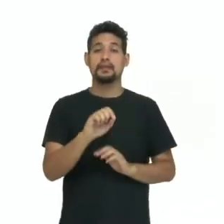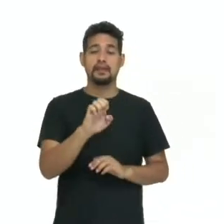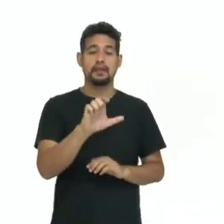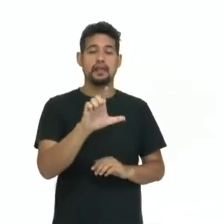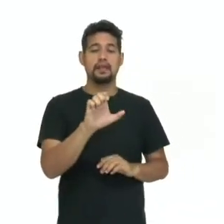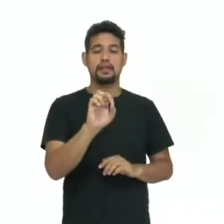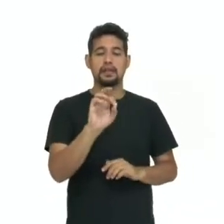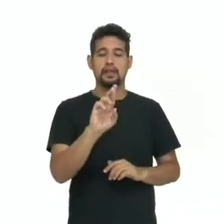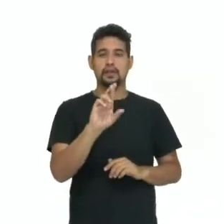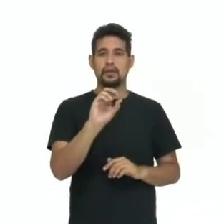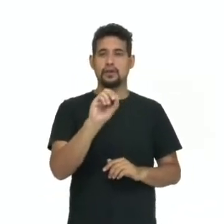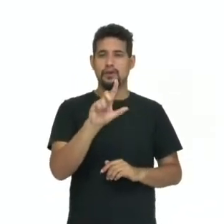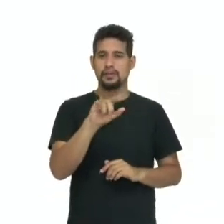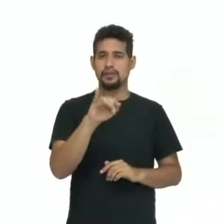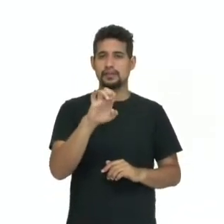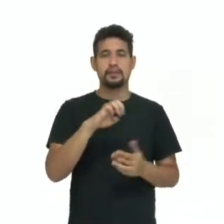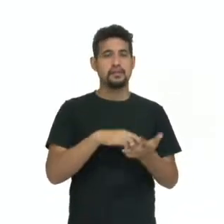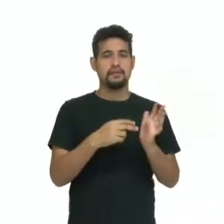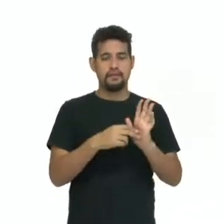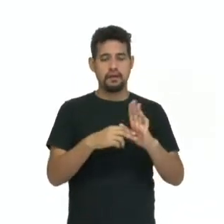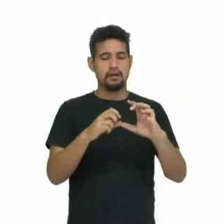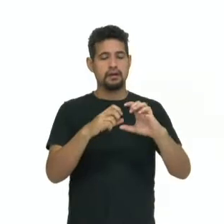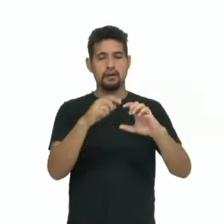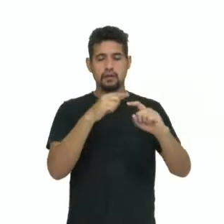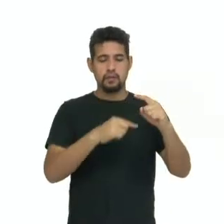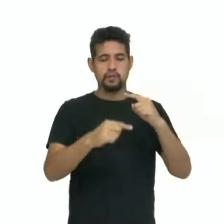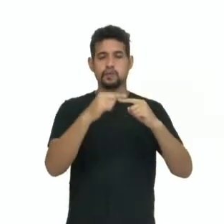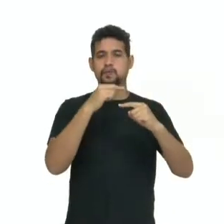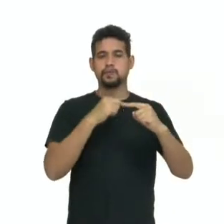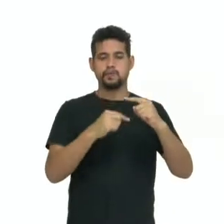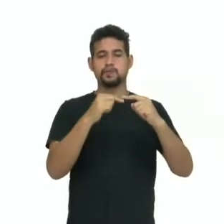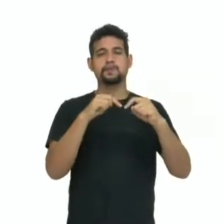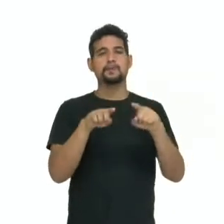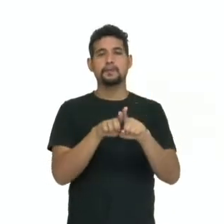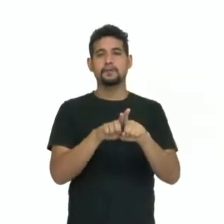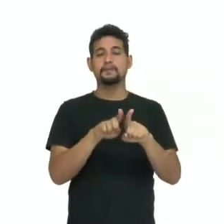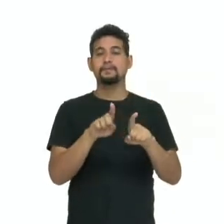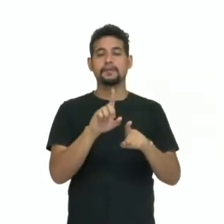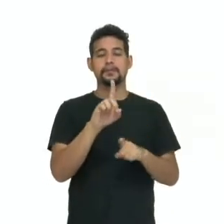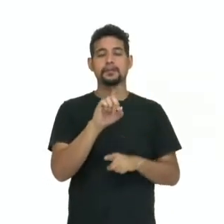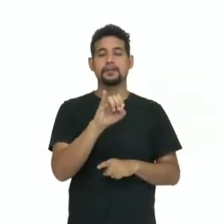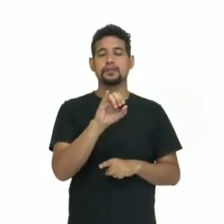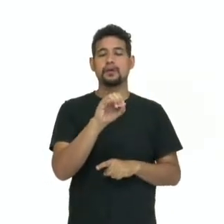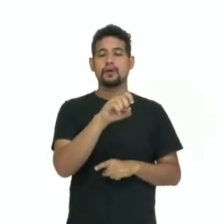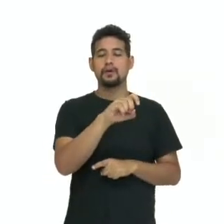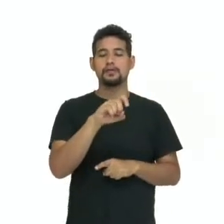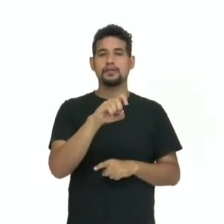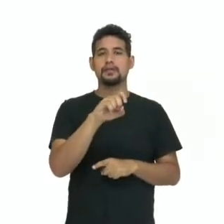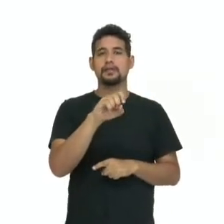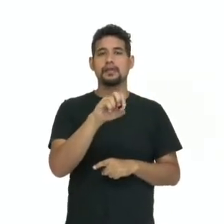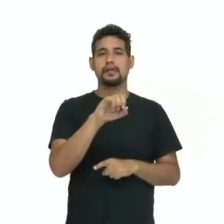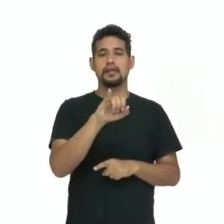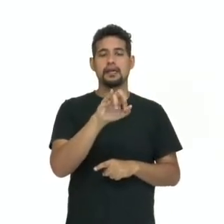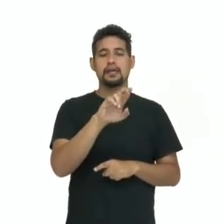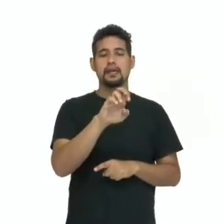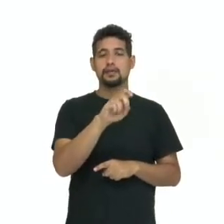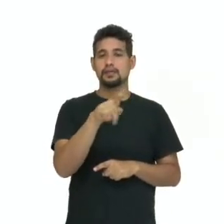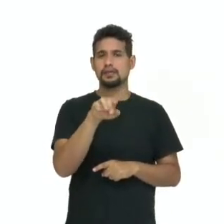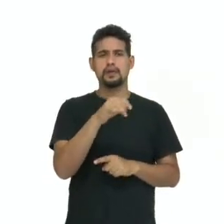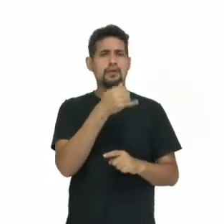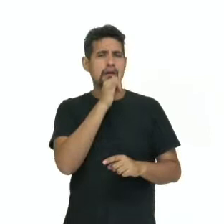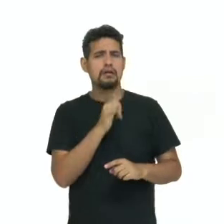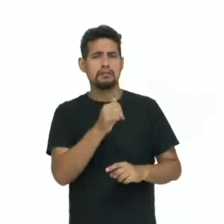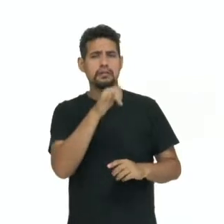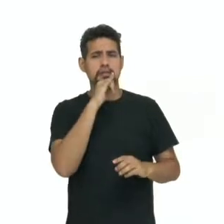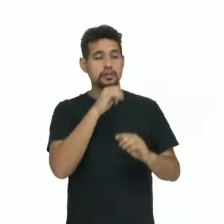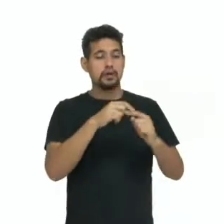eletrólise ocorre por meio de uma reação não espontânea de oxirredução, em que a energia elétrica é